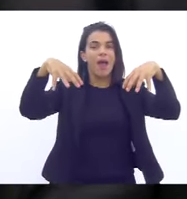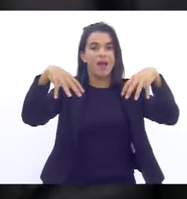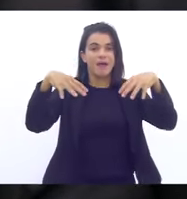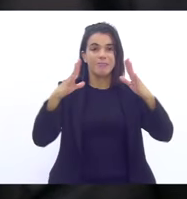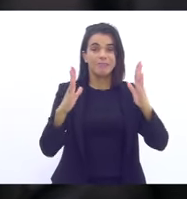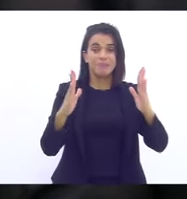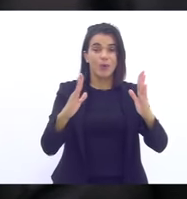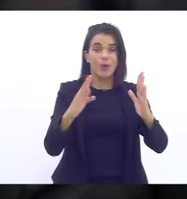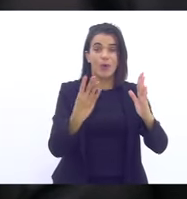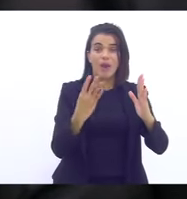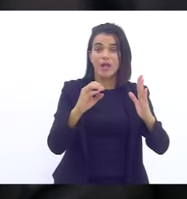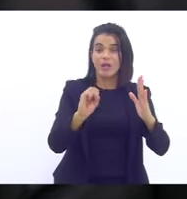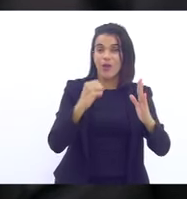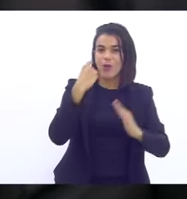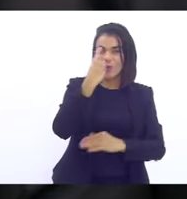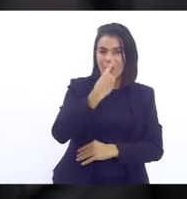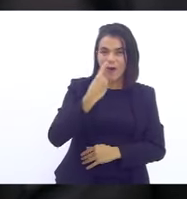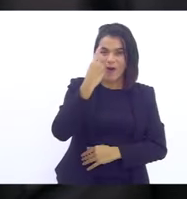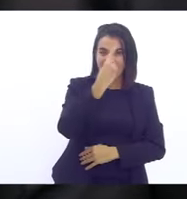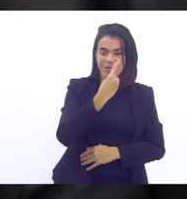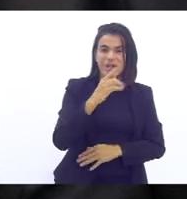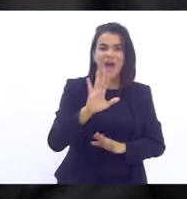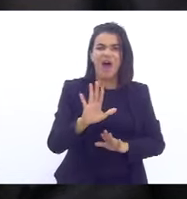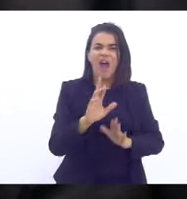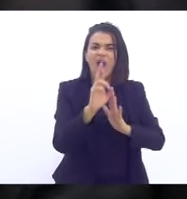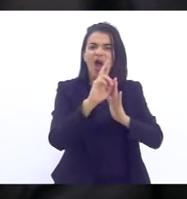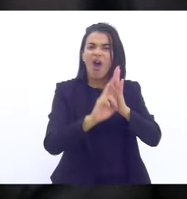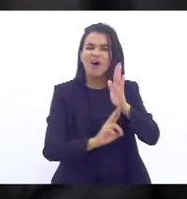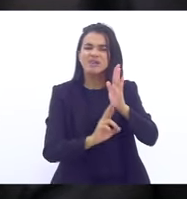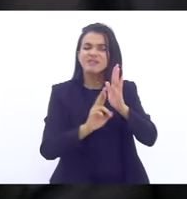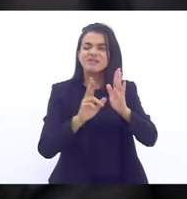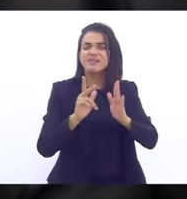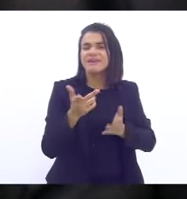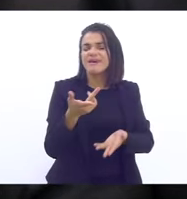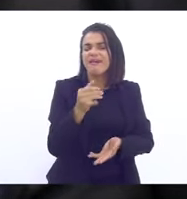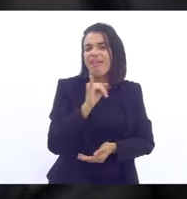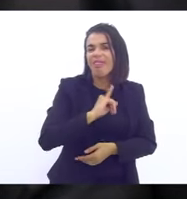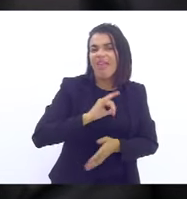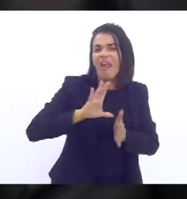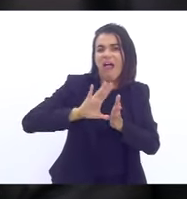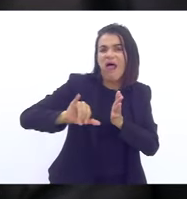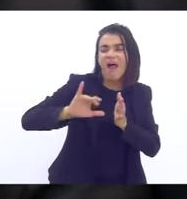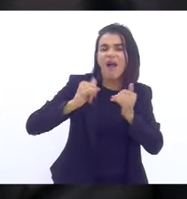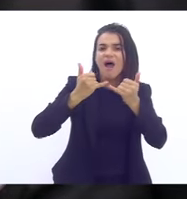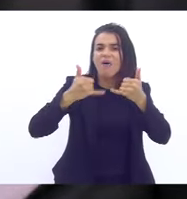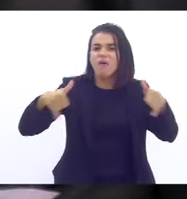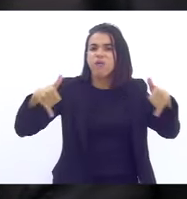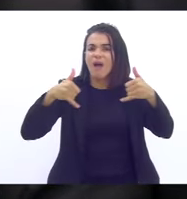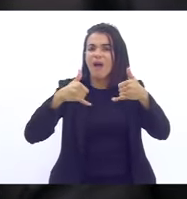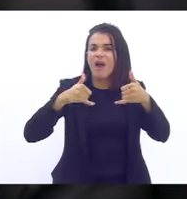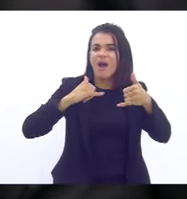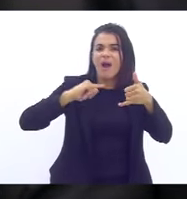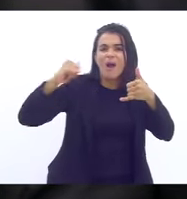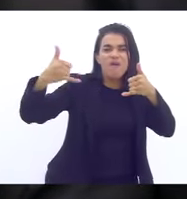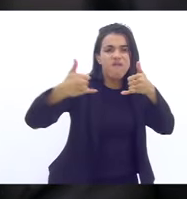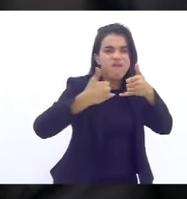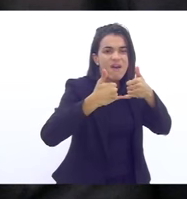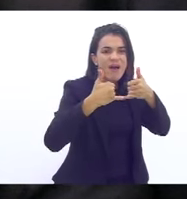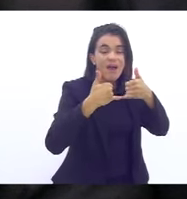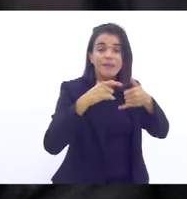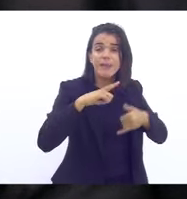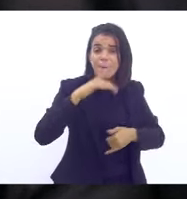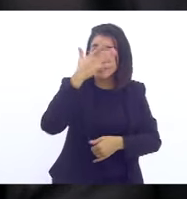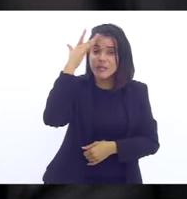48 horas. Ah, mas na Rocinha tem muito roubo, furto de energia, etc. Mas existem pessoas lá de